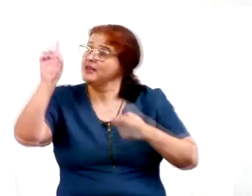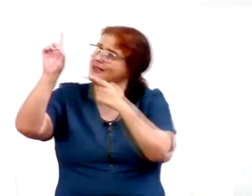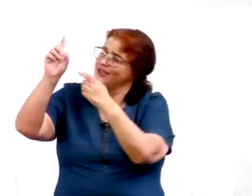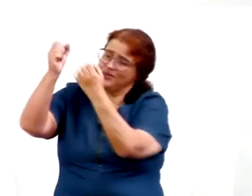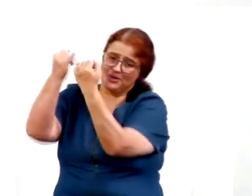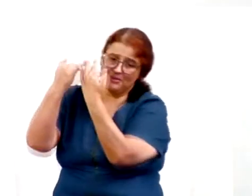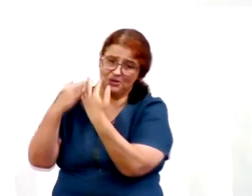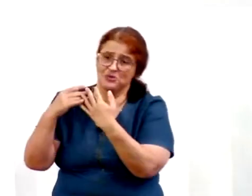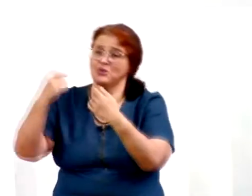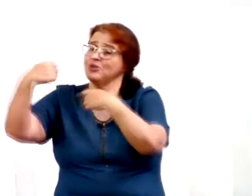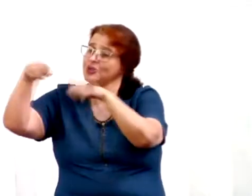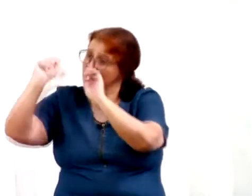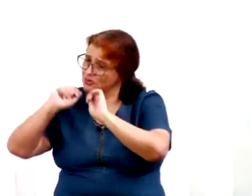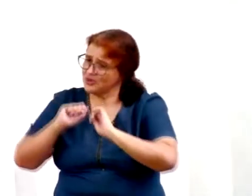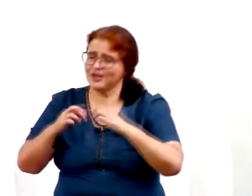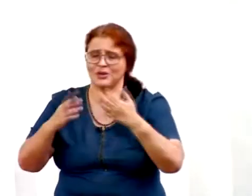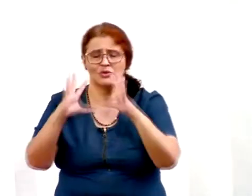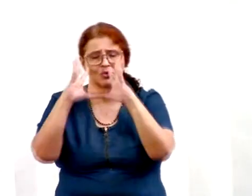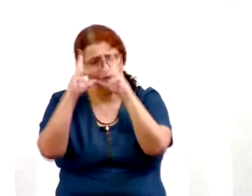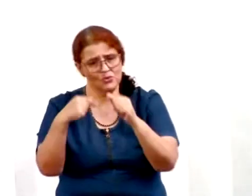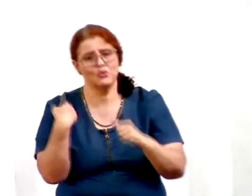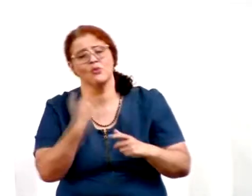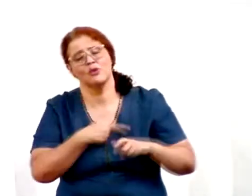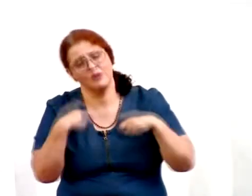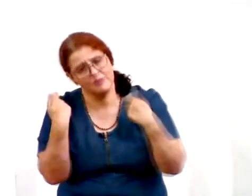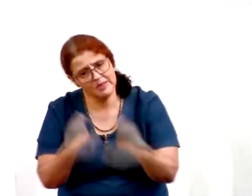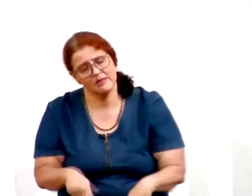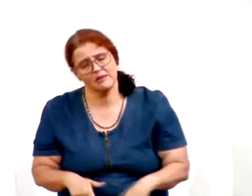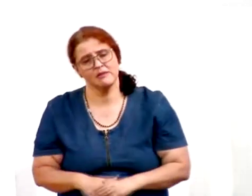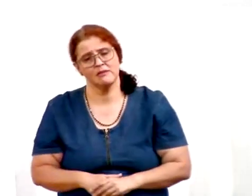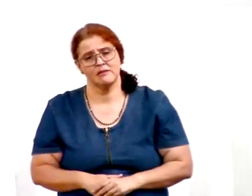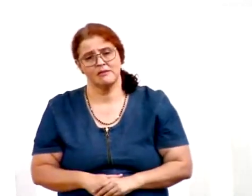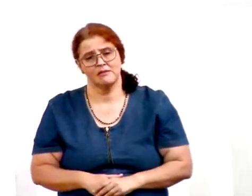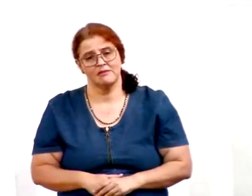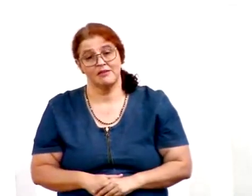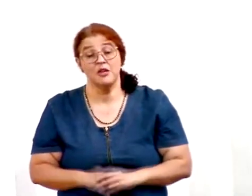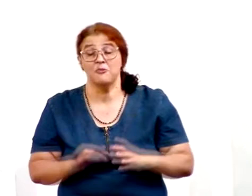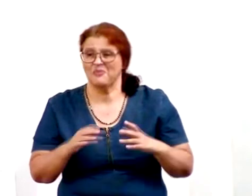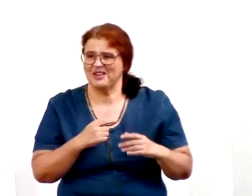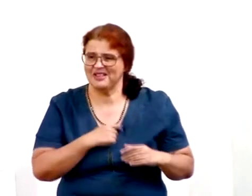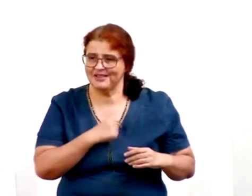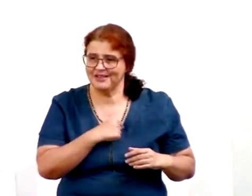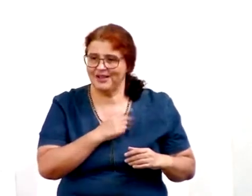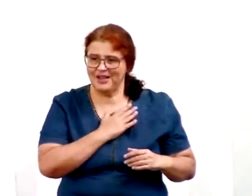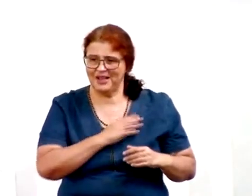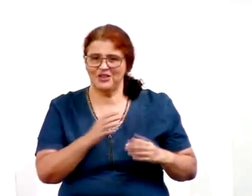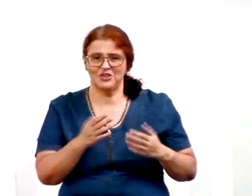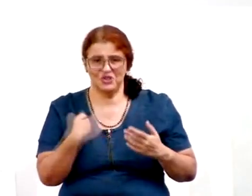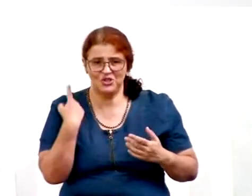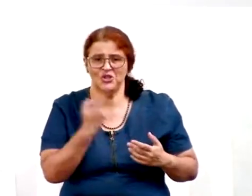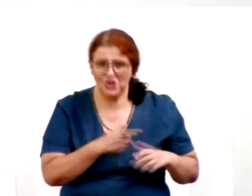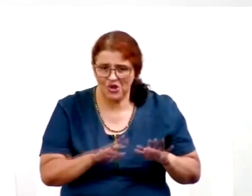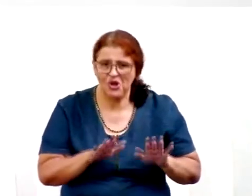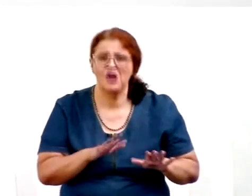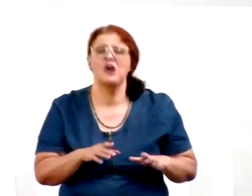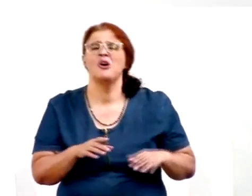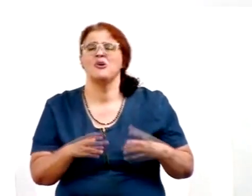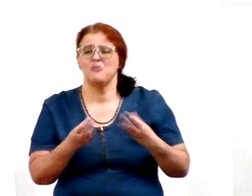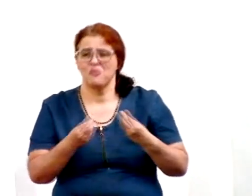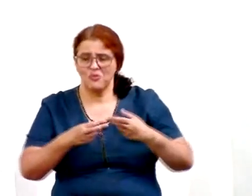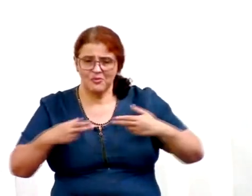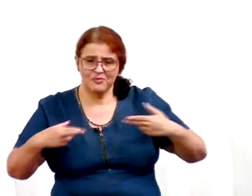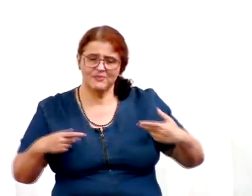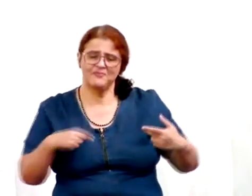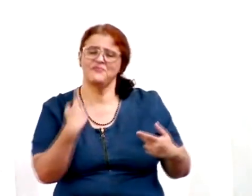nossas necessidades, mas muitas vezes nós transformamos desejos em necessidades básicas